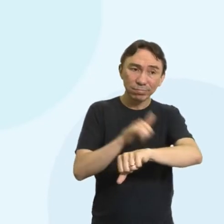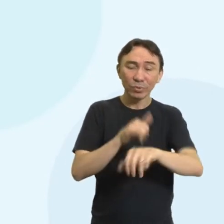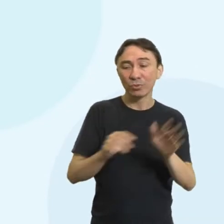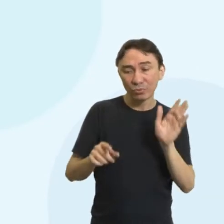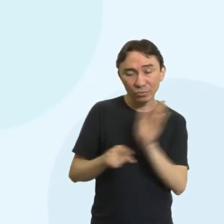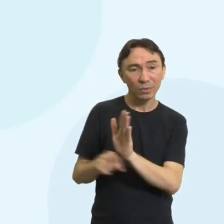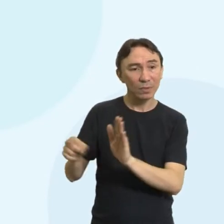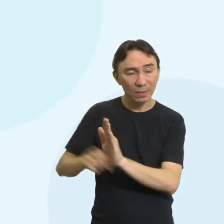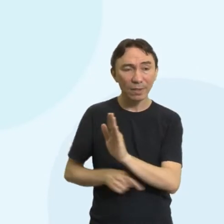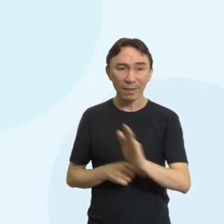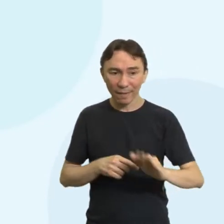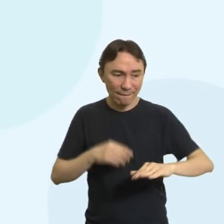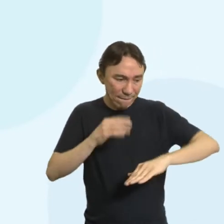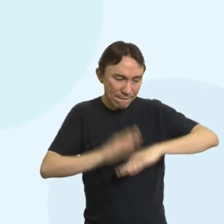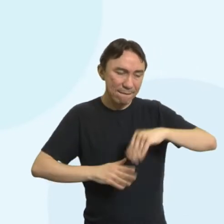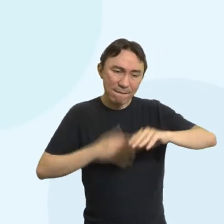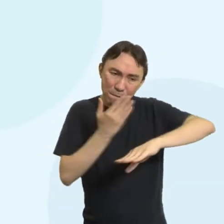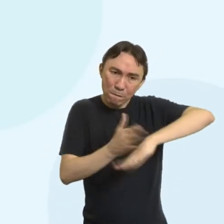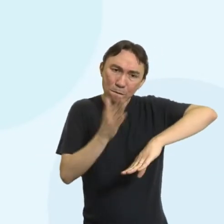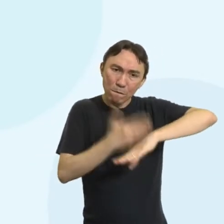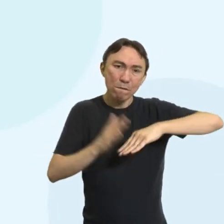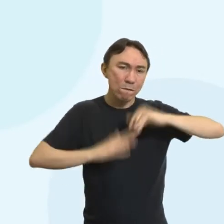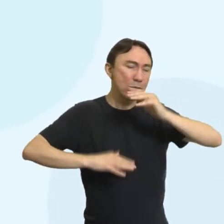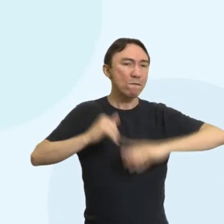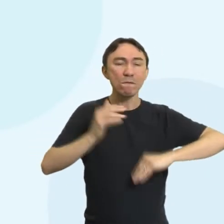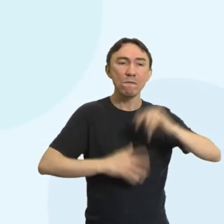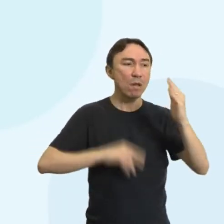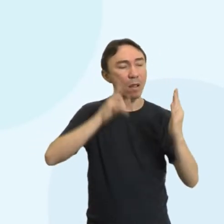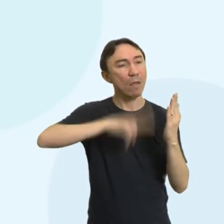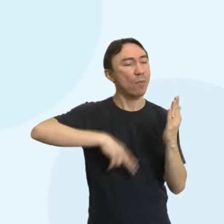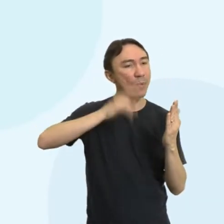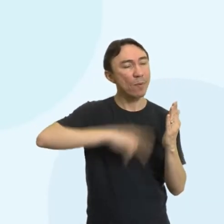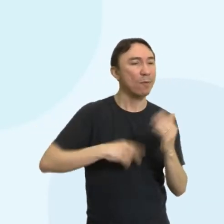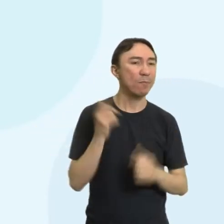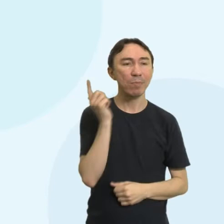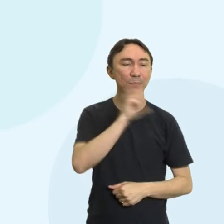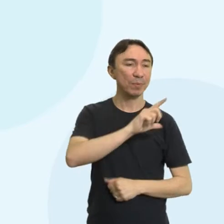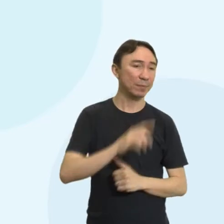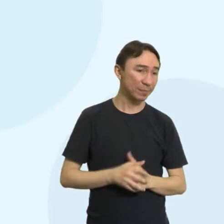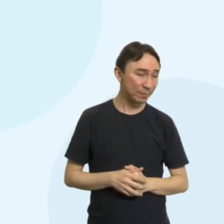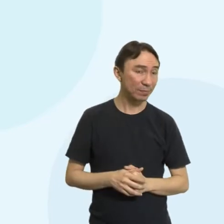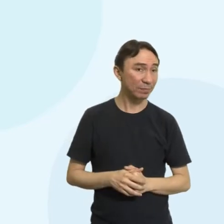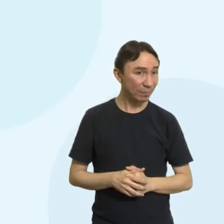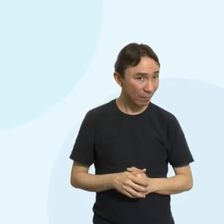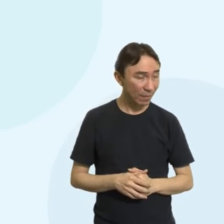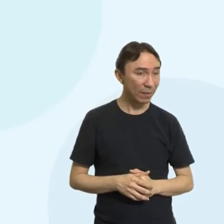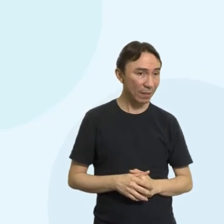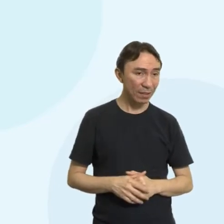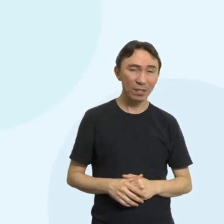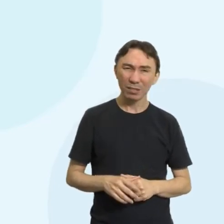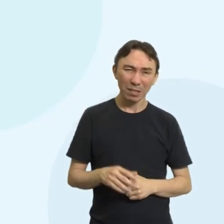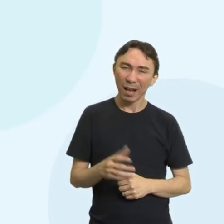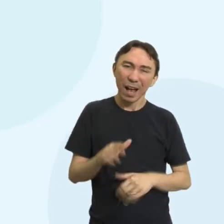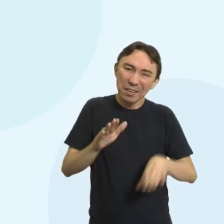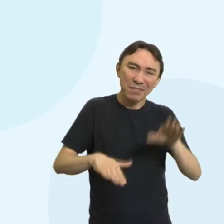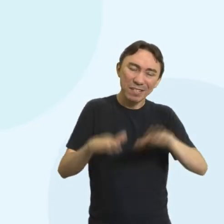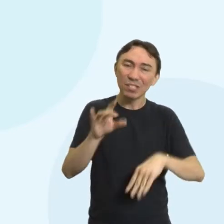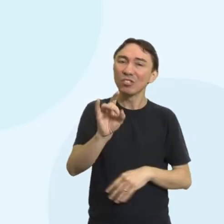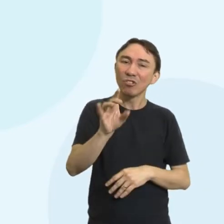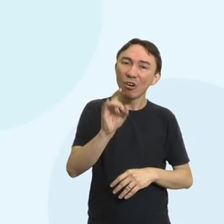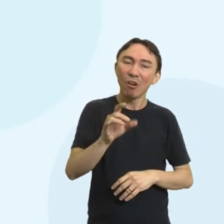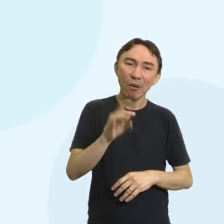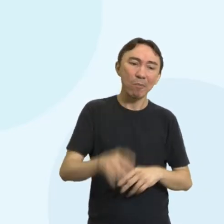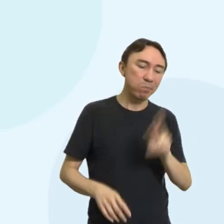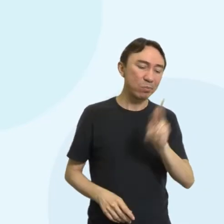leitores. Exato, e digo mais, é uma estratégia que muitas vezes é utilizada apenas pelo professor de língua portuguesa ou